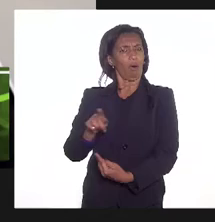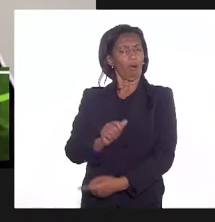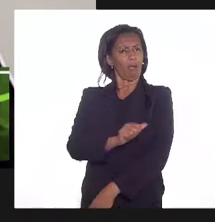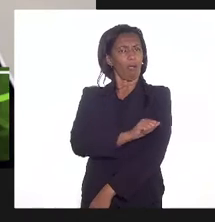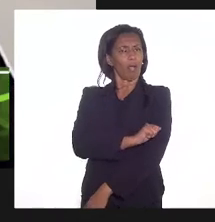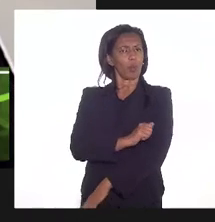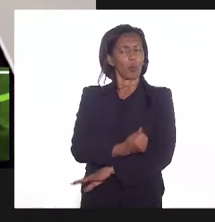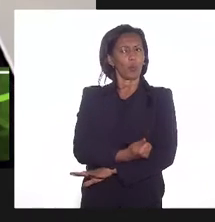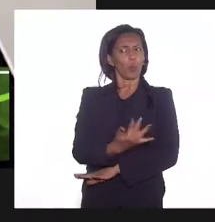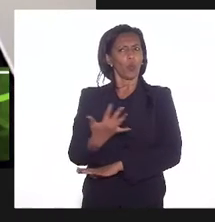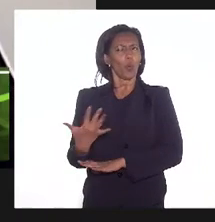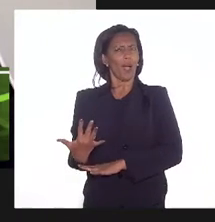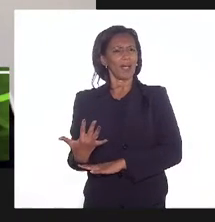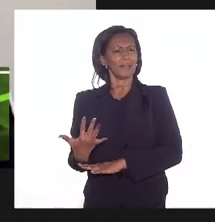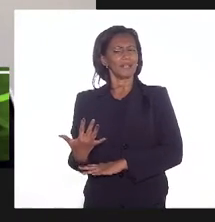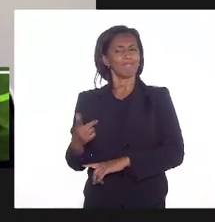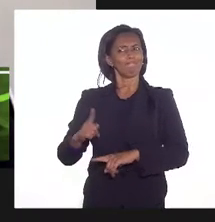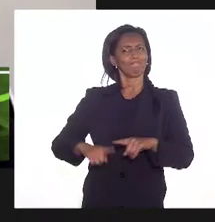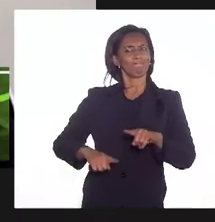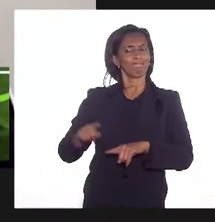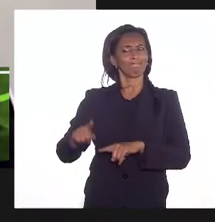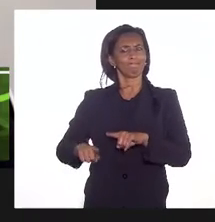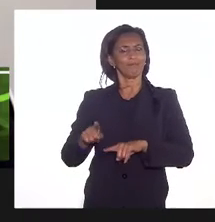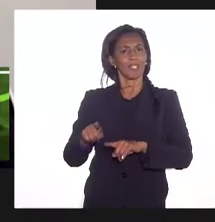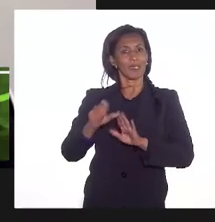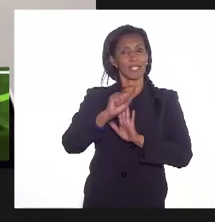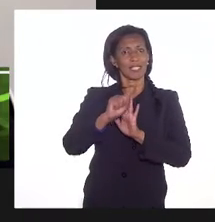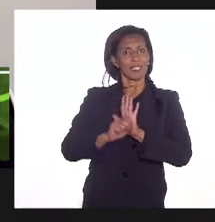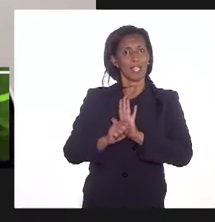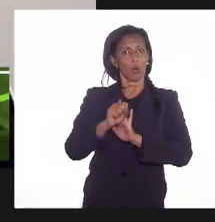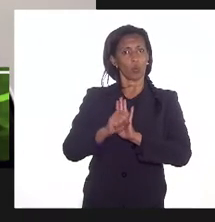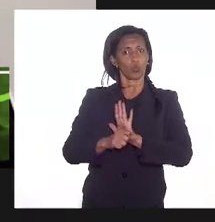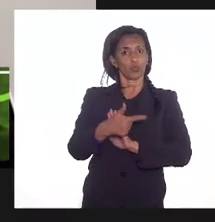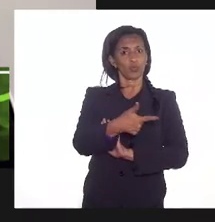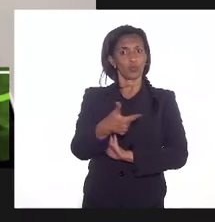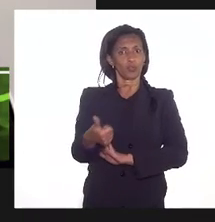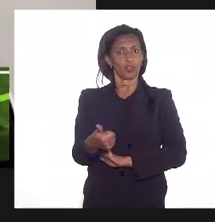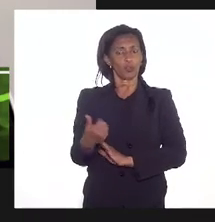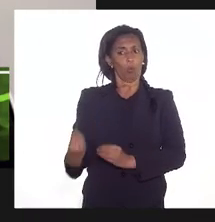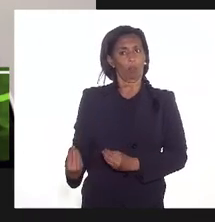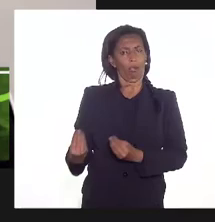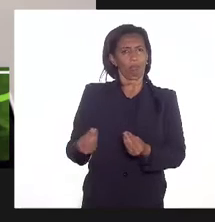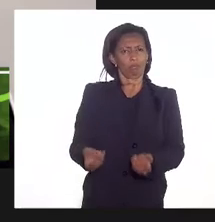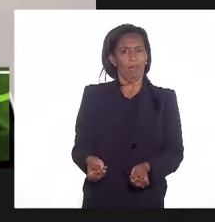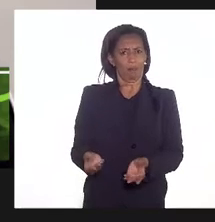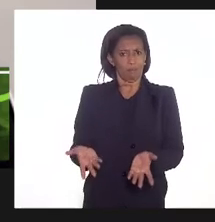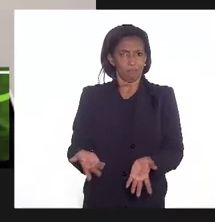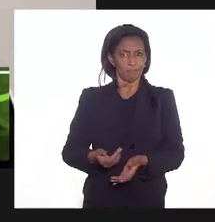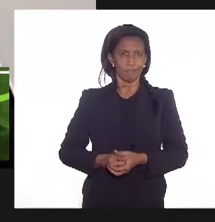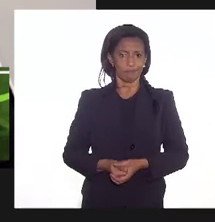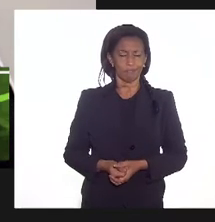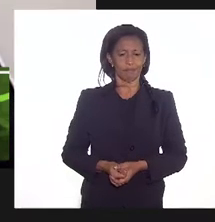quais são as ferramentas que esse século XXI coloca à nossa disposição